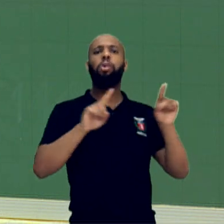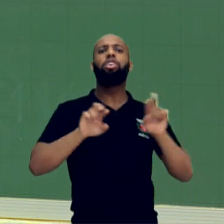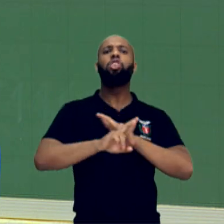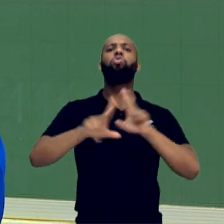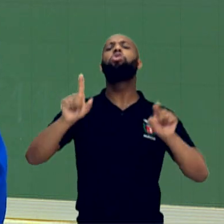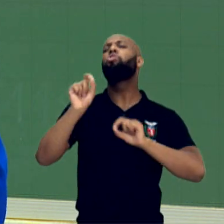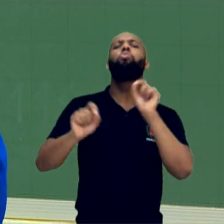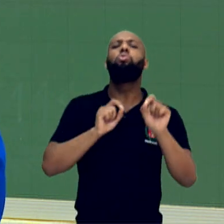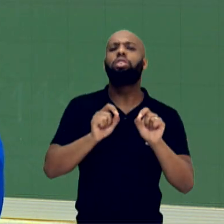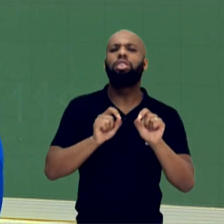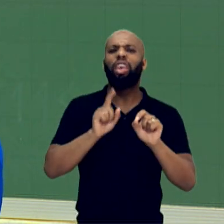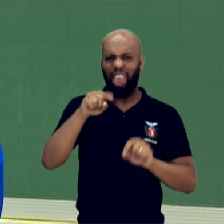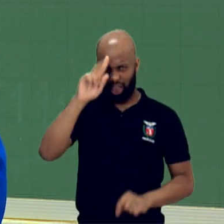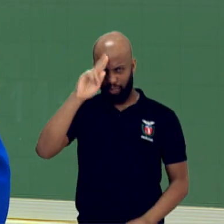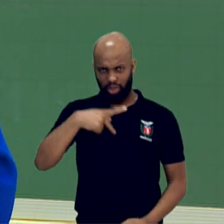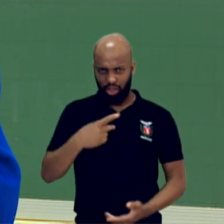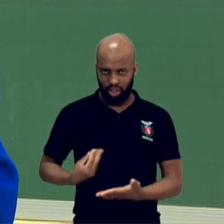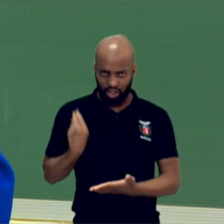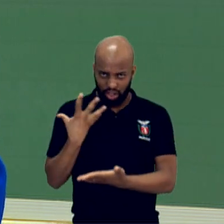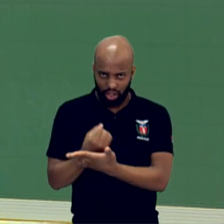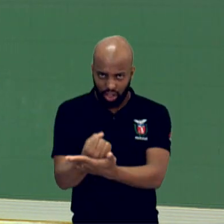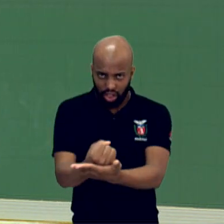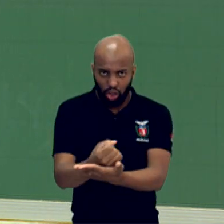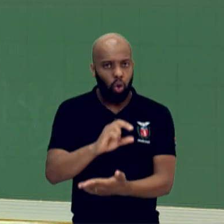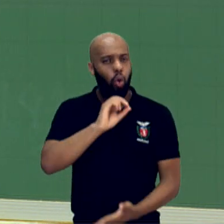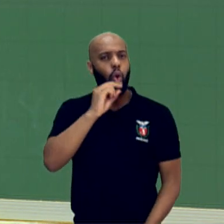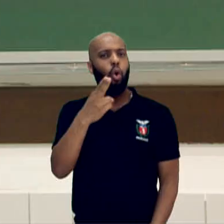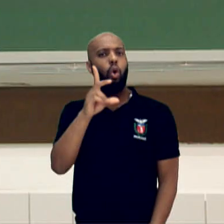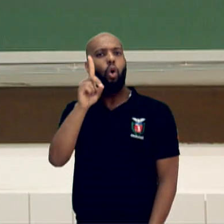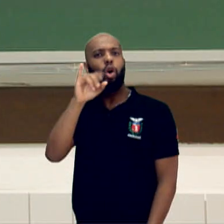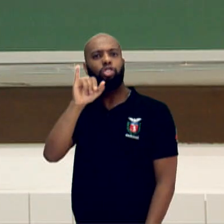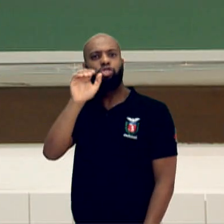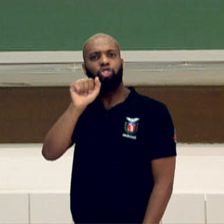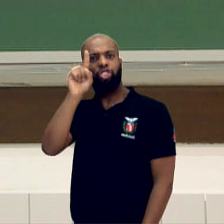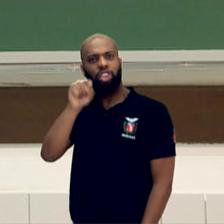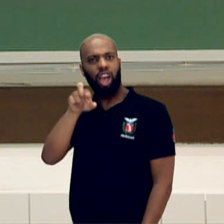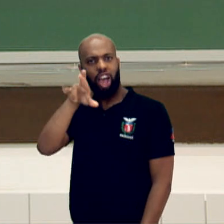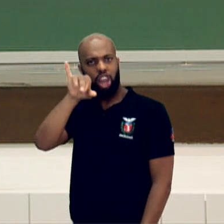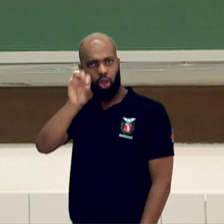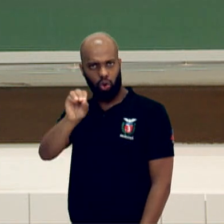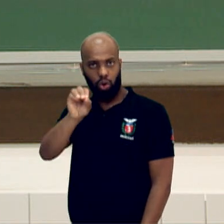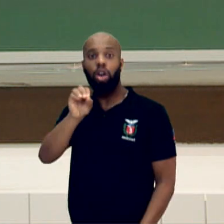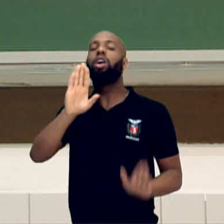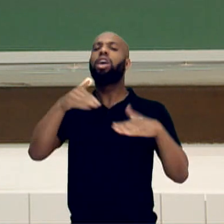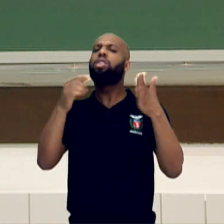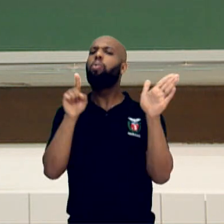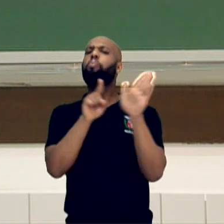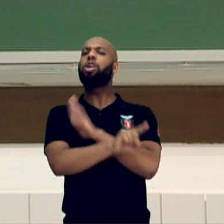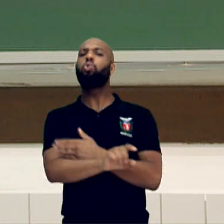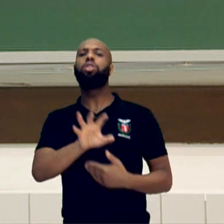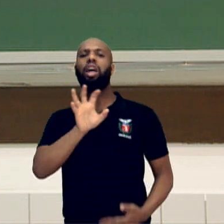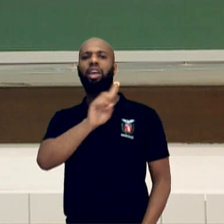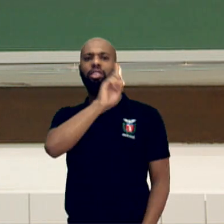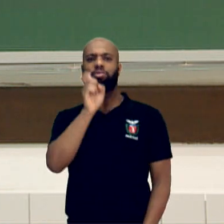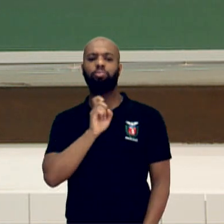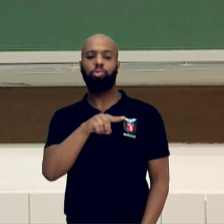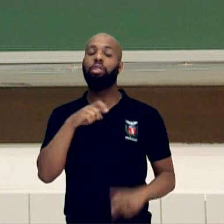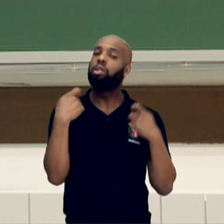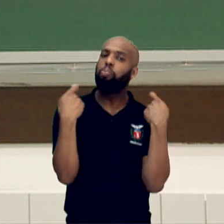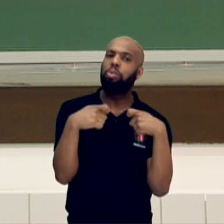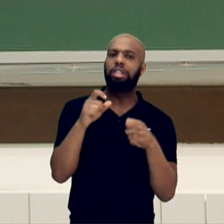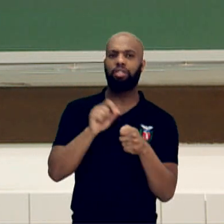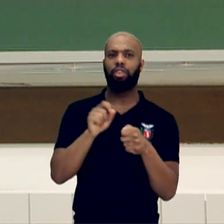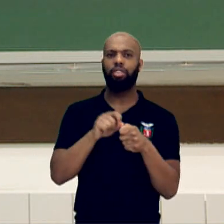diferença daí? Daí é autobiografia ou é diário? Essa pergunta, pessoal, deve se fazer.